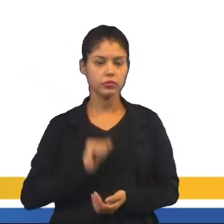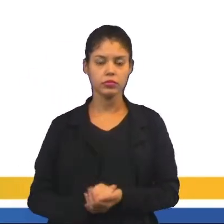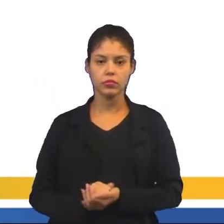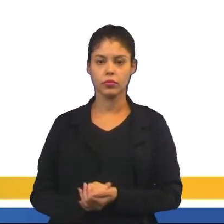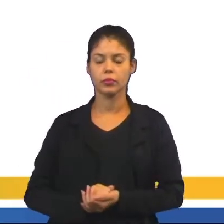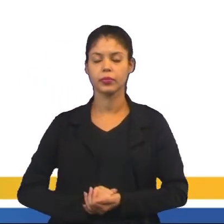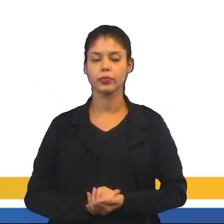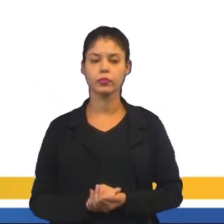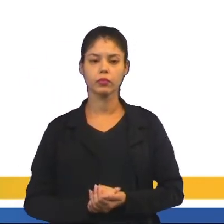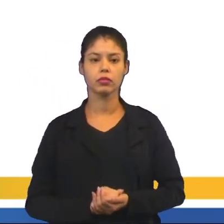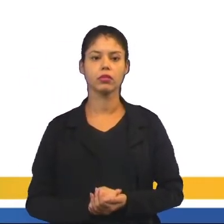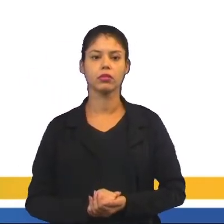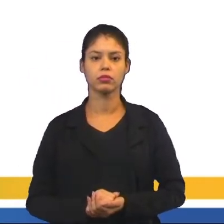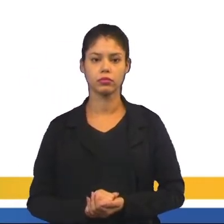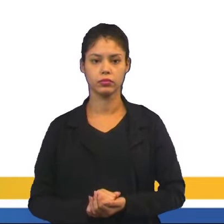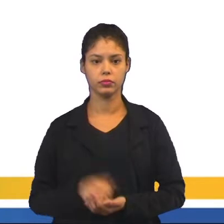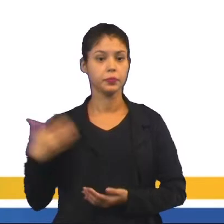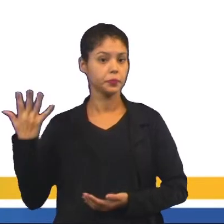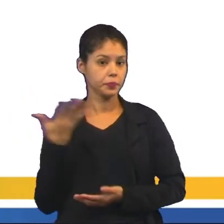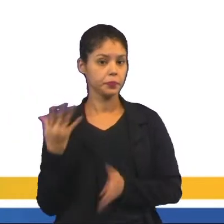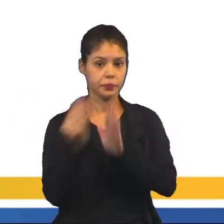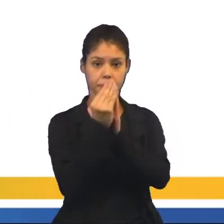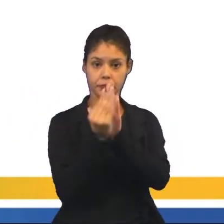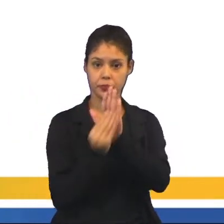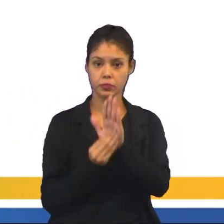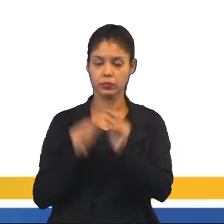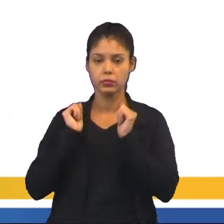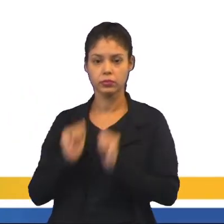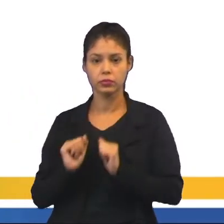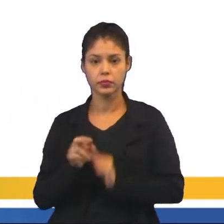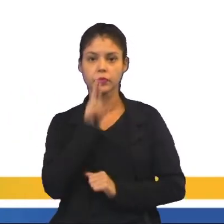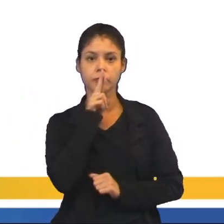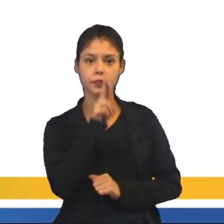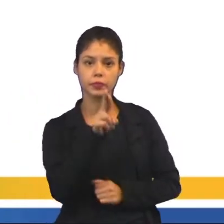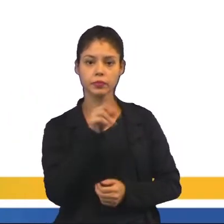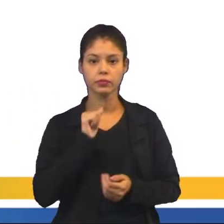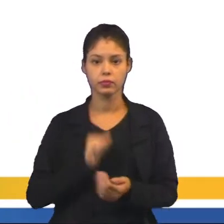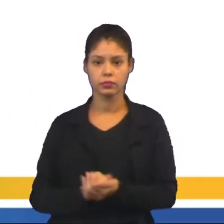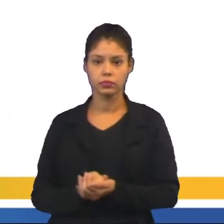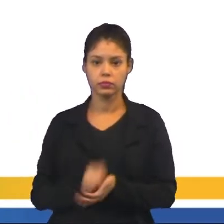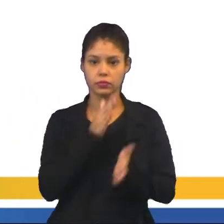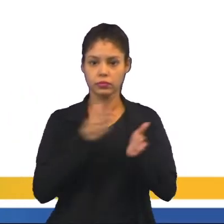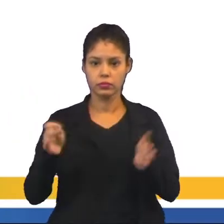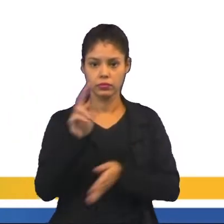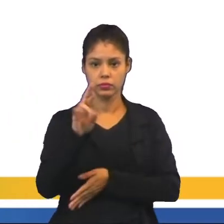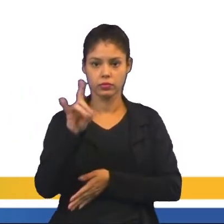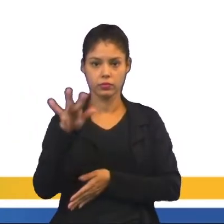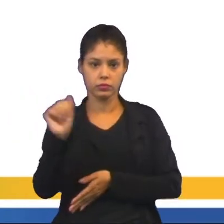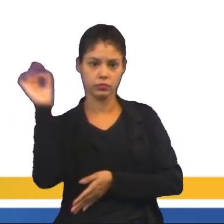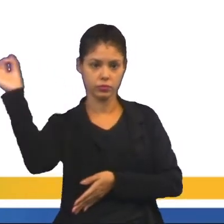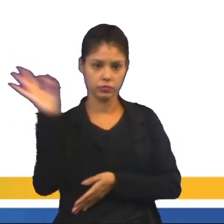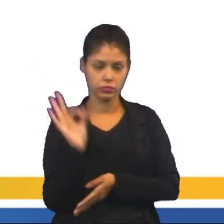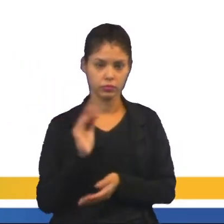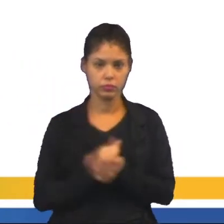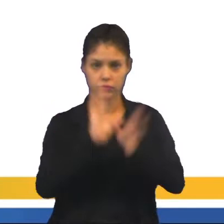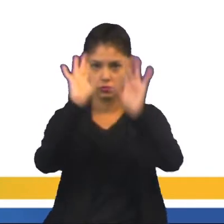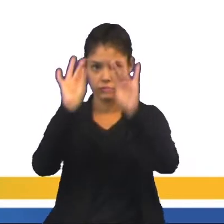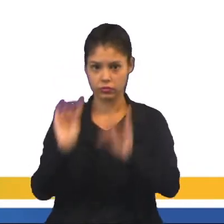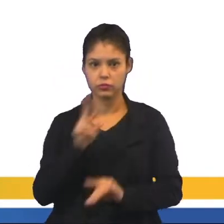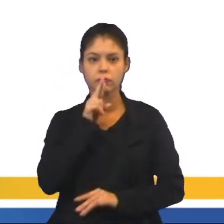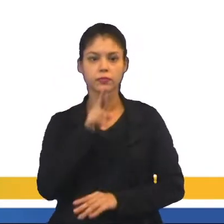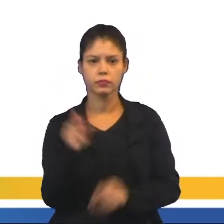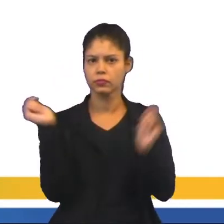nenhum dos três. Com base nesses dados, podemos calcular a frequência relativa